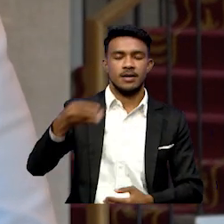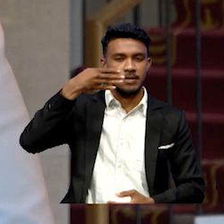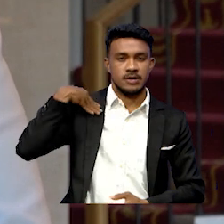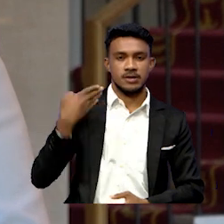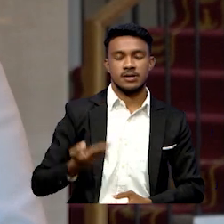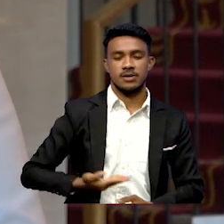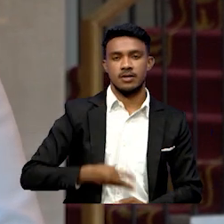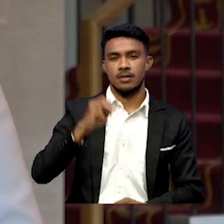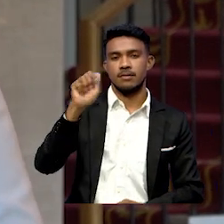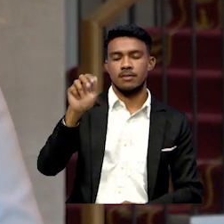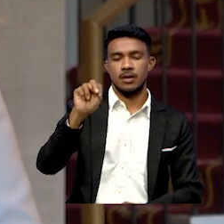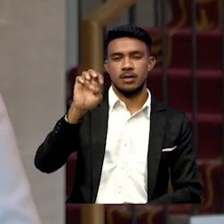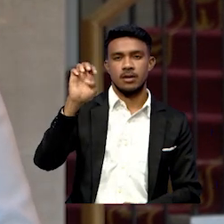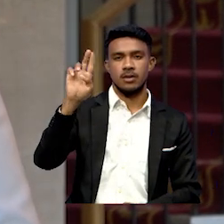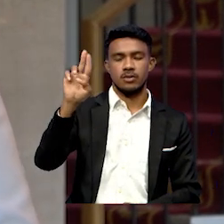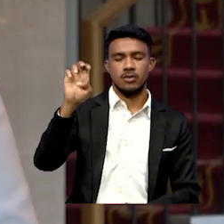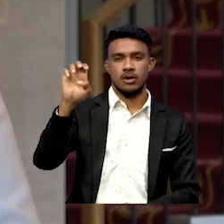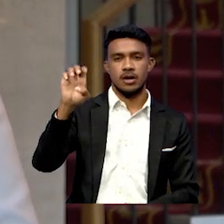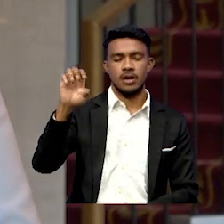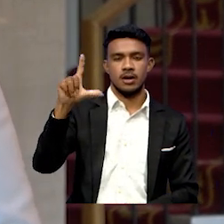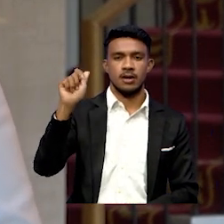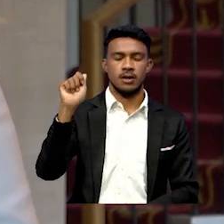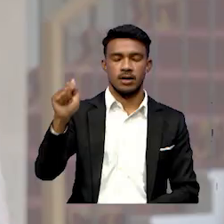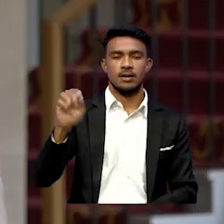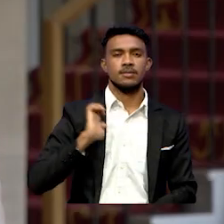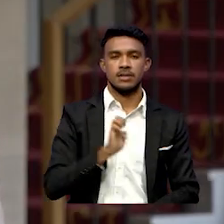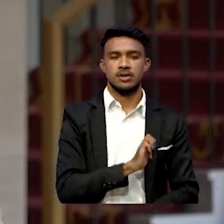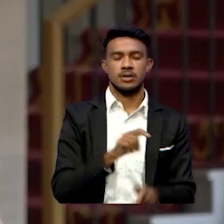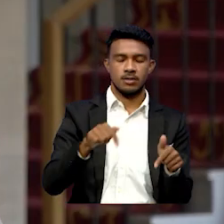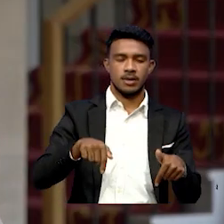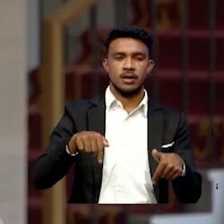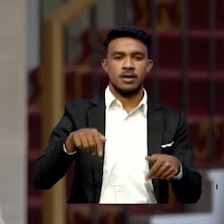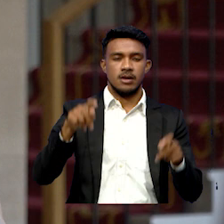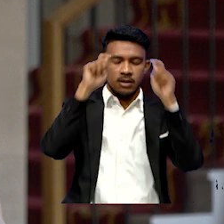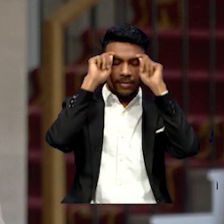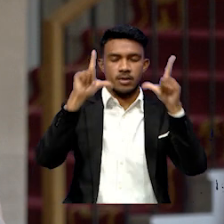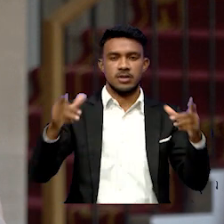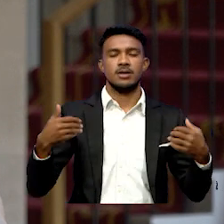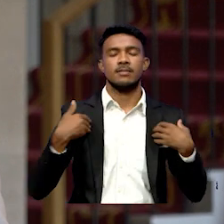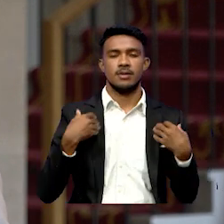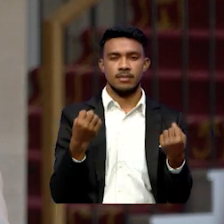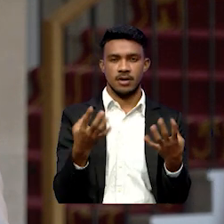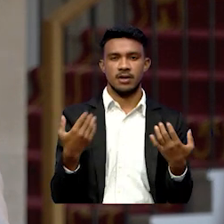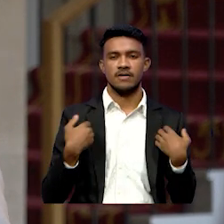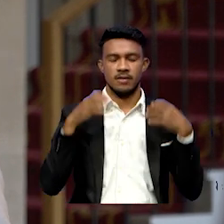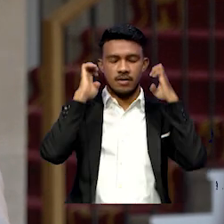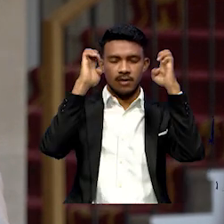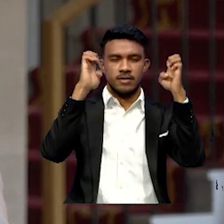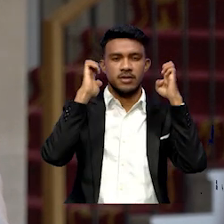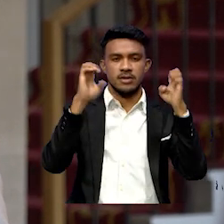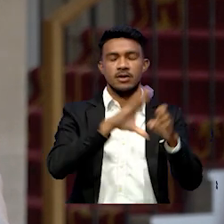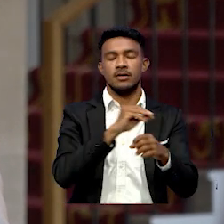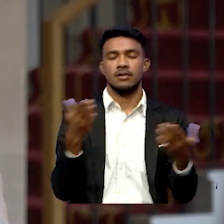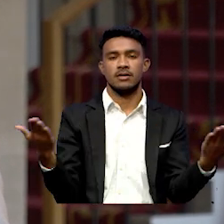embaixadora Manuela, ela sai embaixadora mais Timor-Leste. Para Clio e assuntos educação,